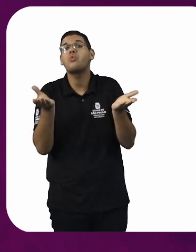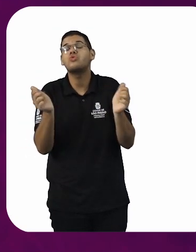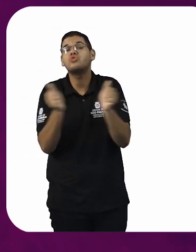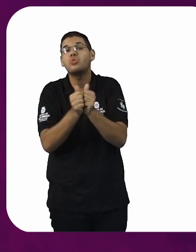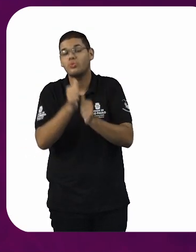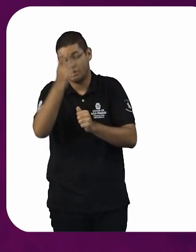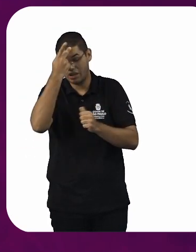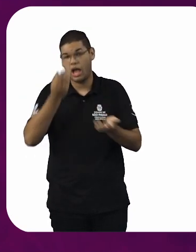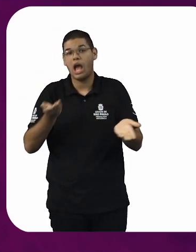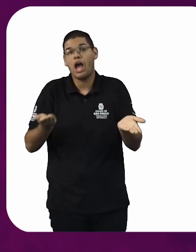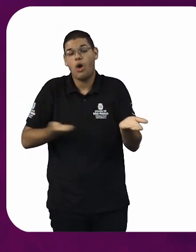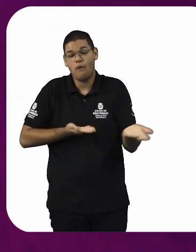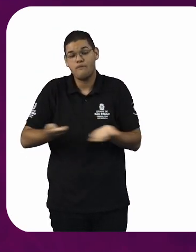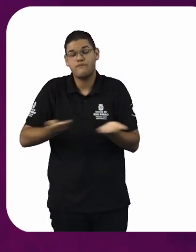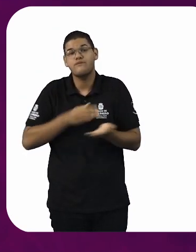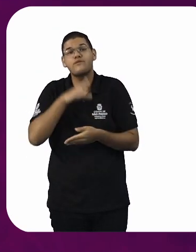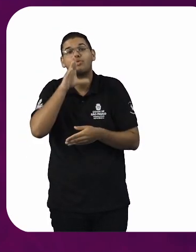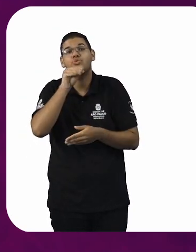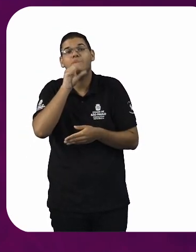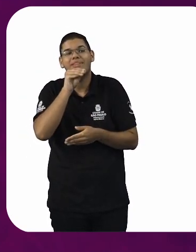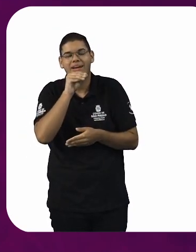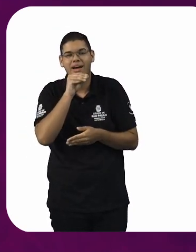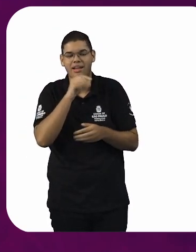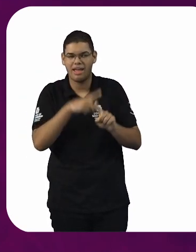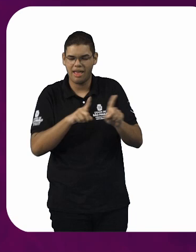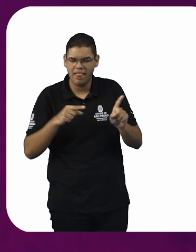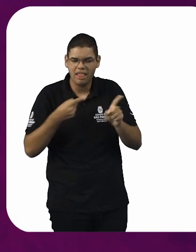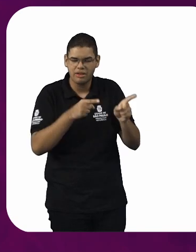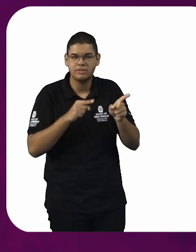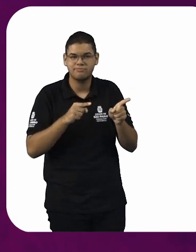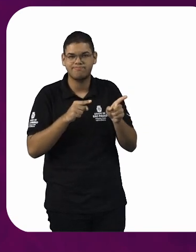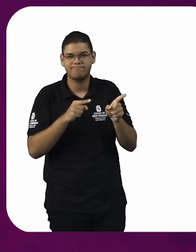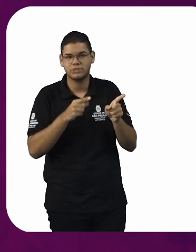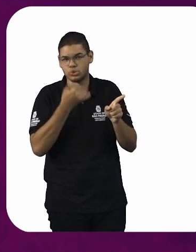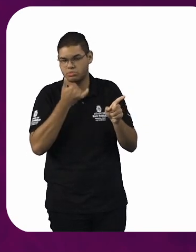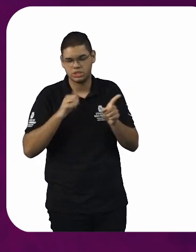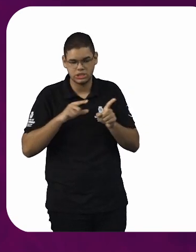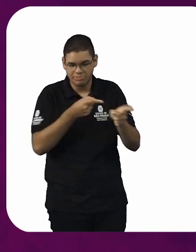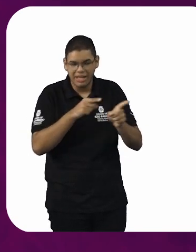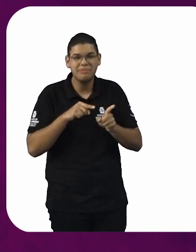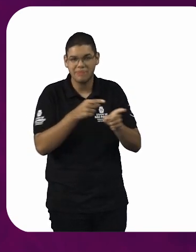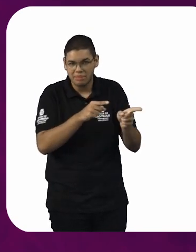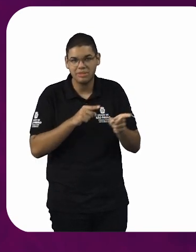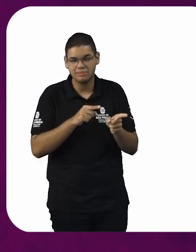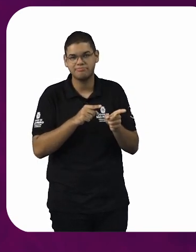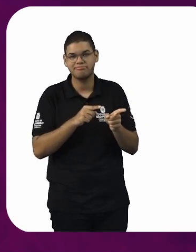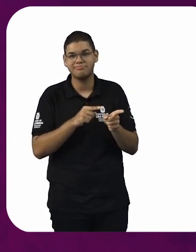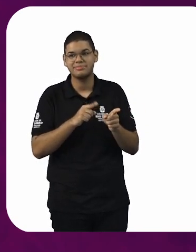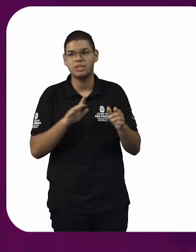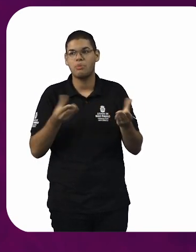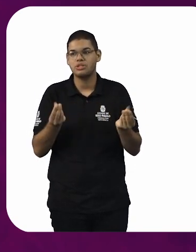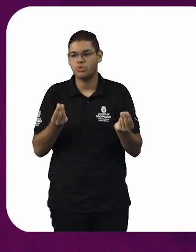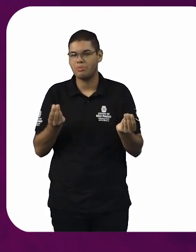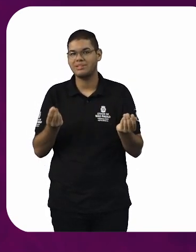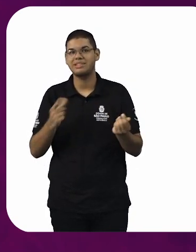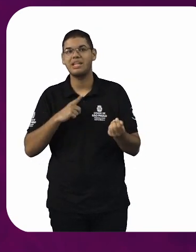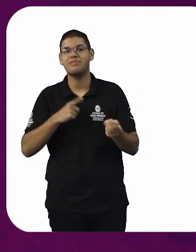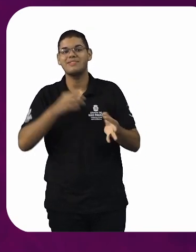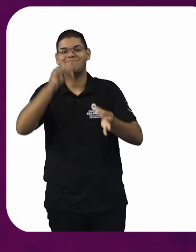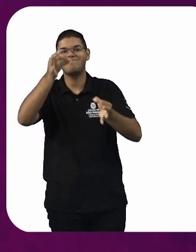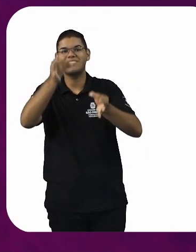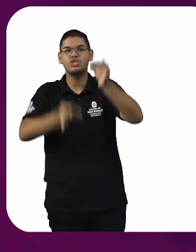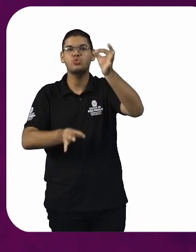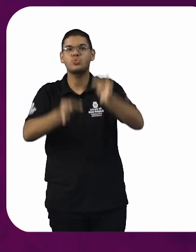ser punida porque esse crime havia prescrevido. Então, esse processo foi para ser relatado pelo ministro